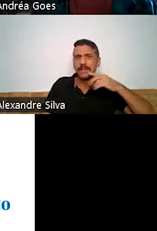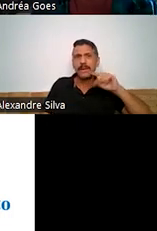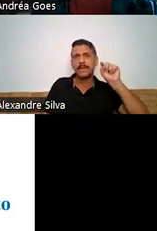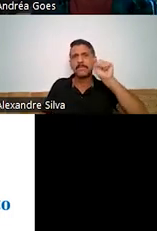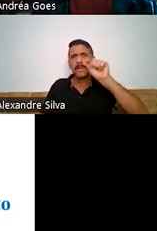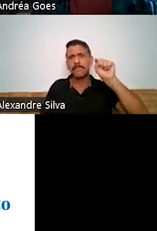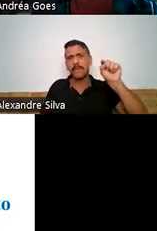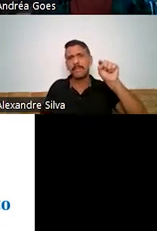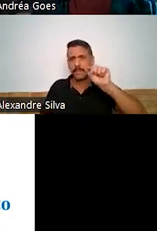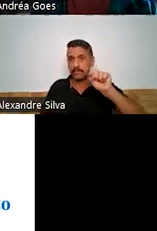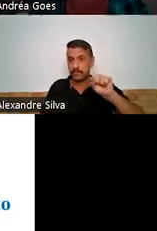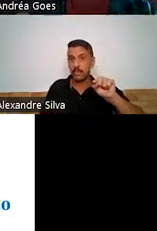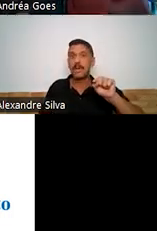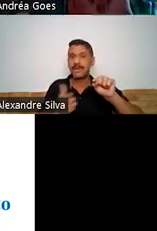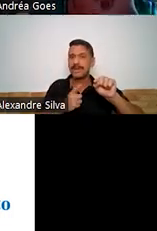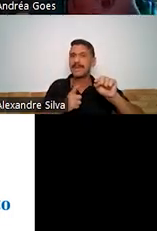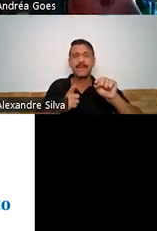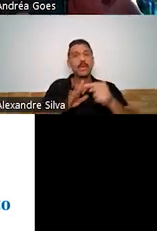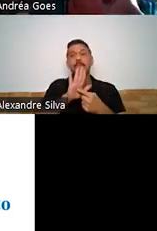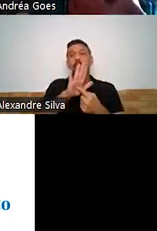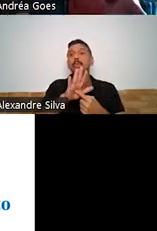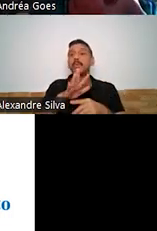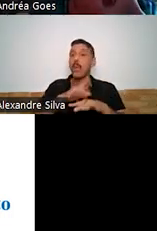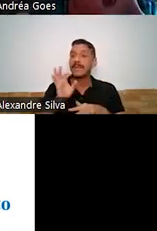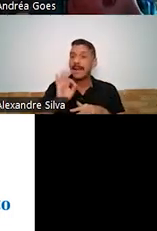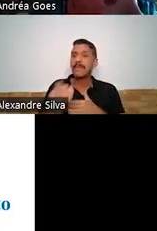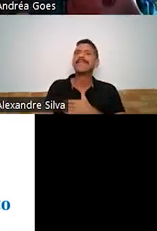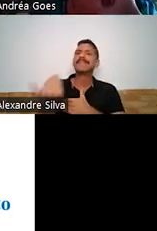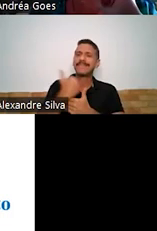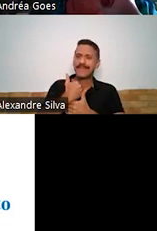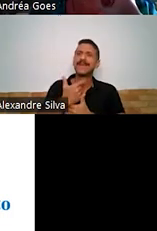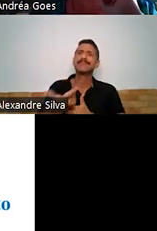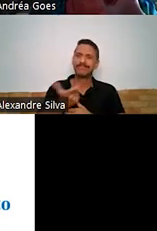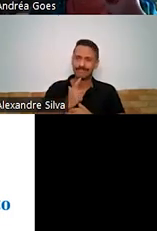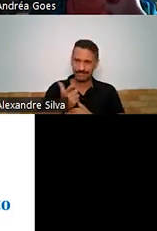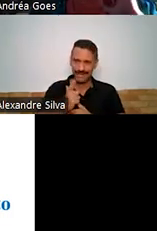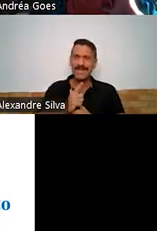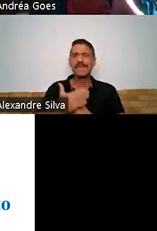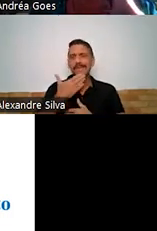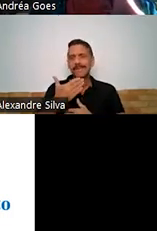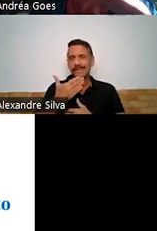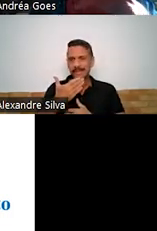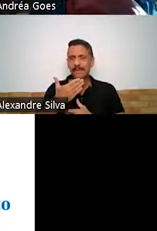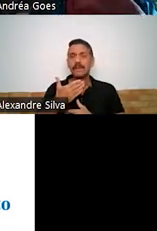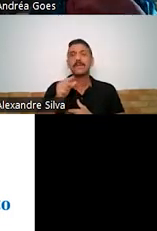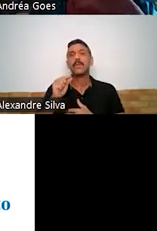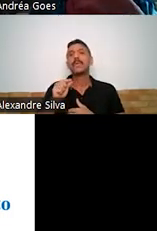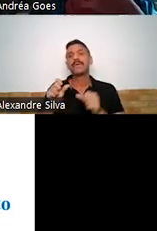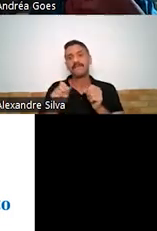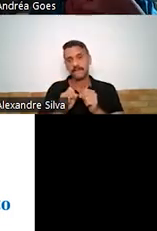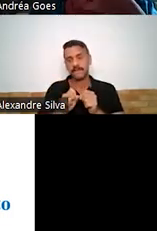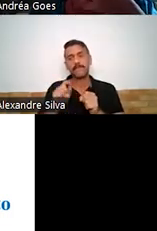bolinha, o pontinho preto, eles não expressam a doença, mas eles são portadores do gene que